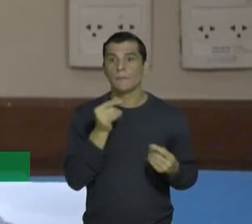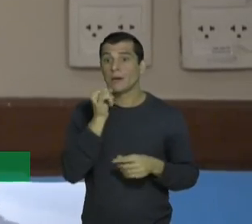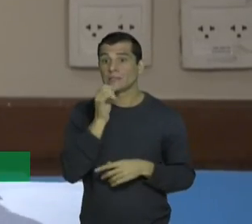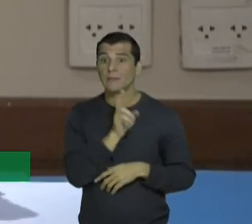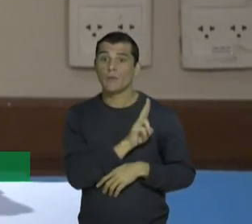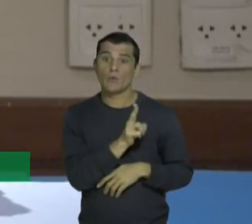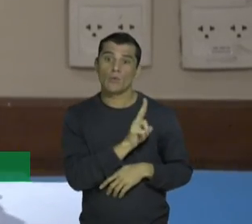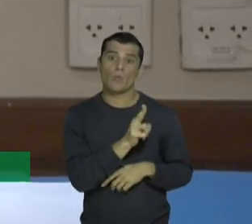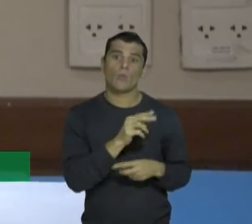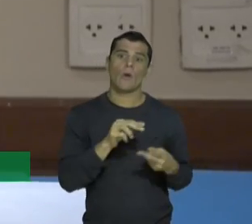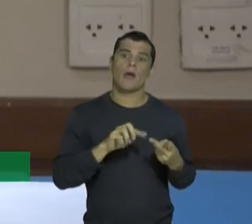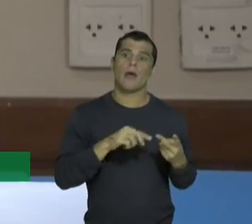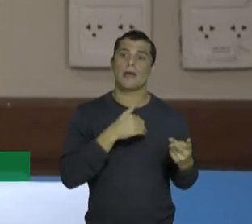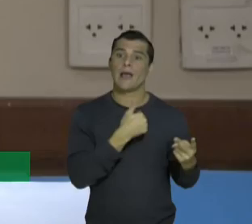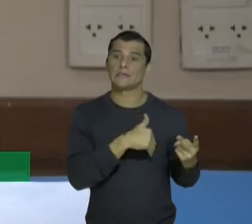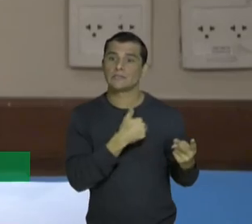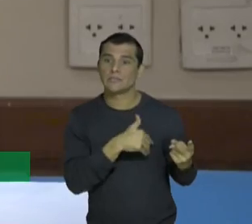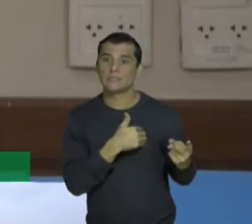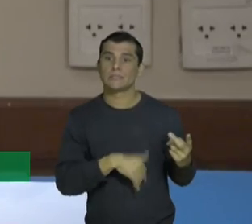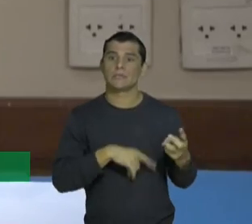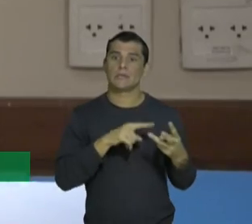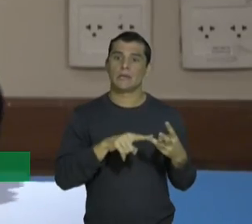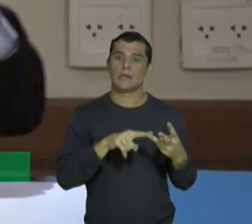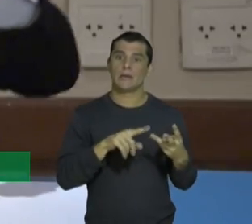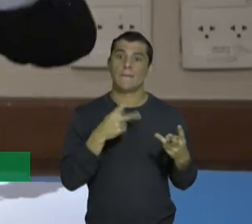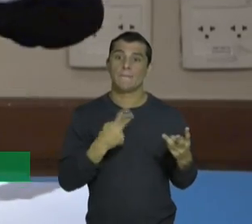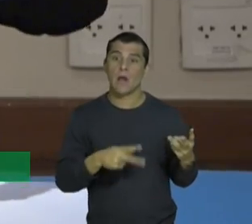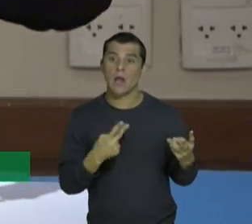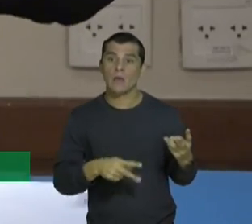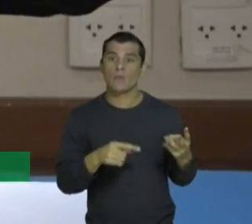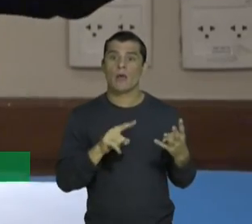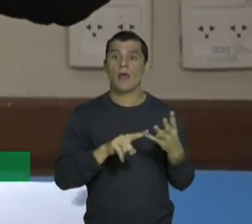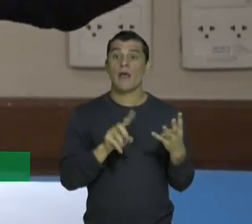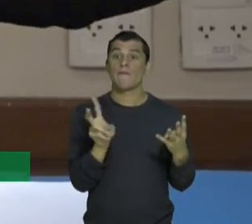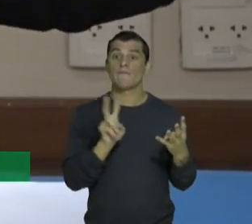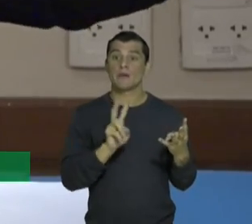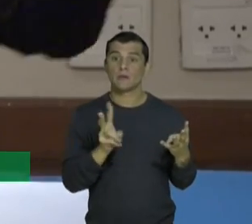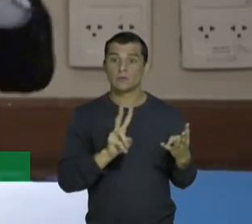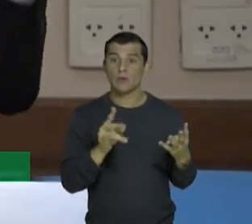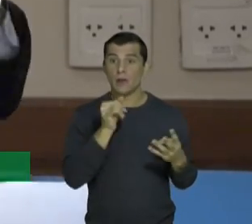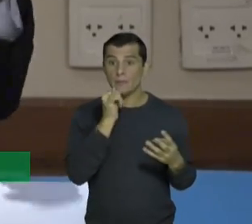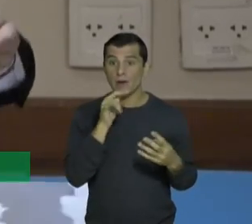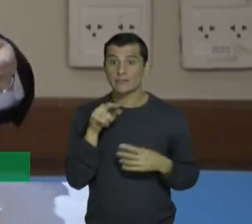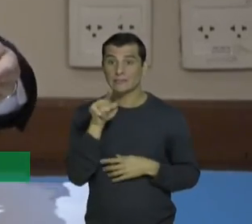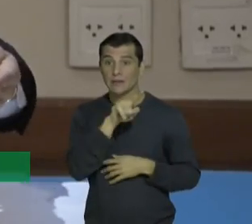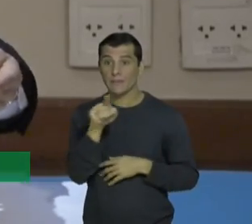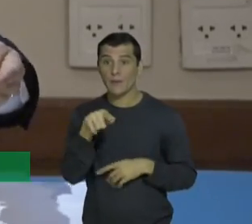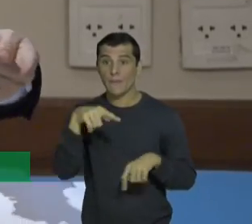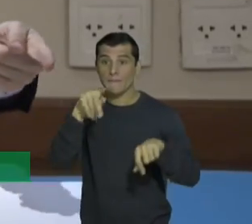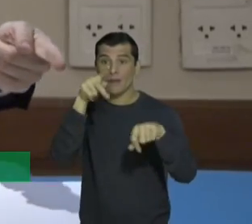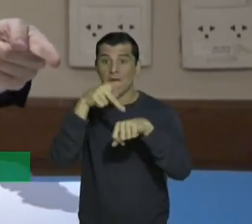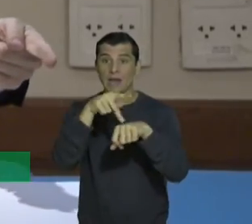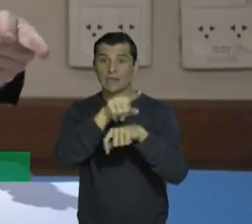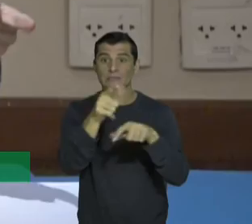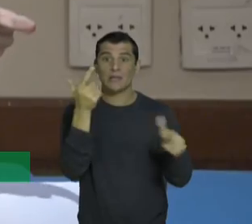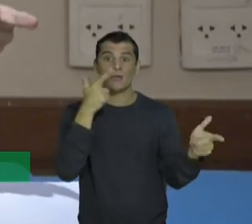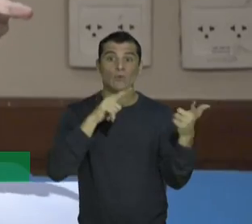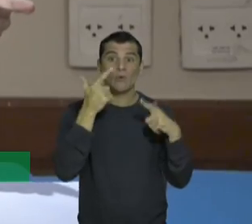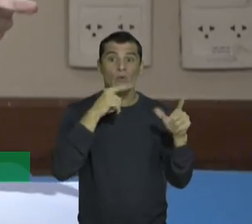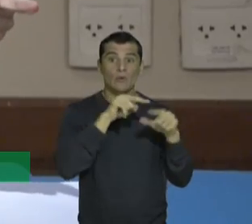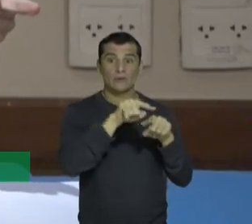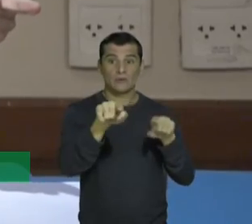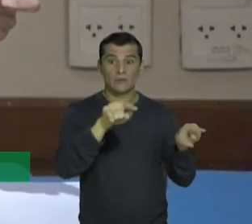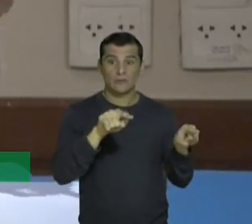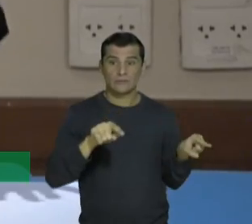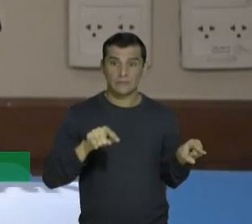a Argentina o Paraguai e a Venezuela vão fazer acordos bilaterais e nós podemos perder acesso a